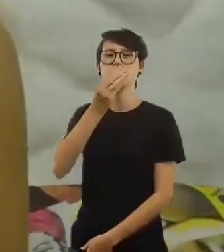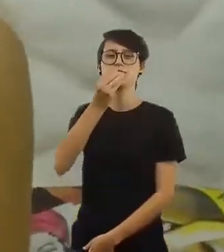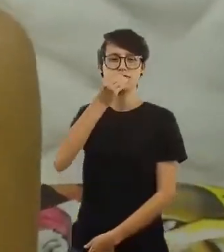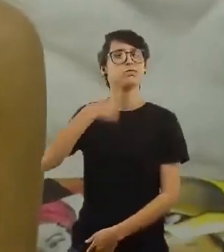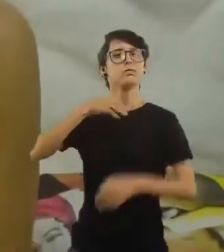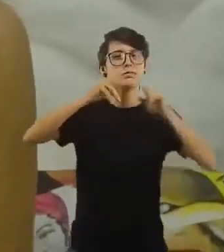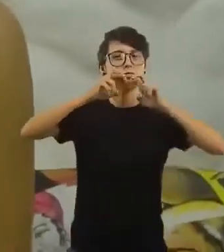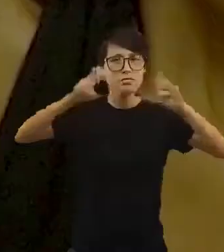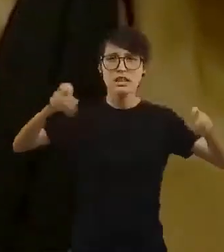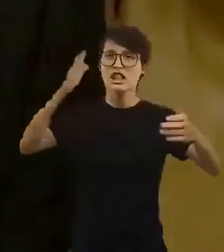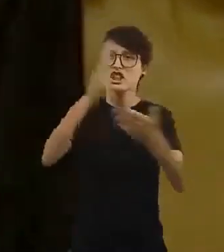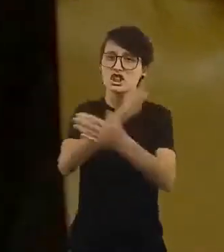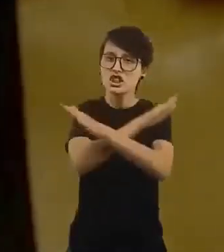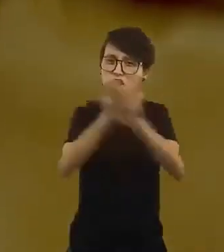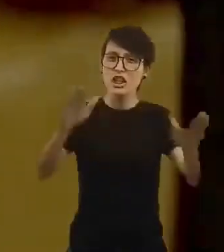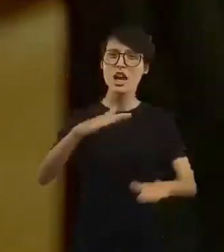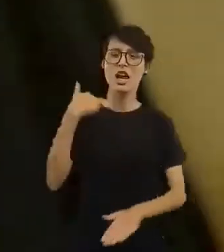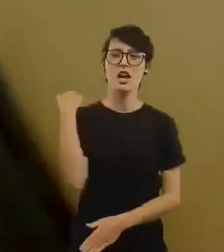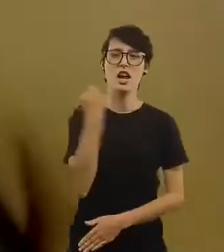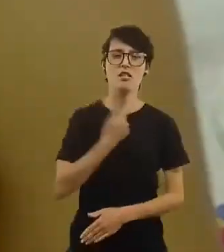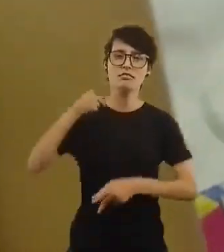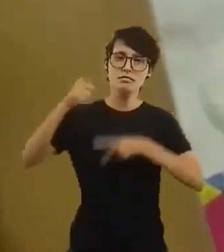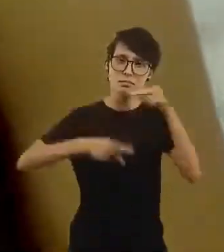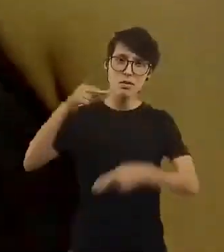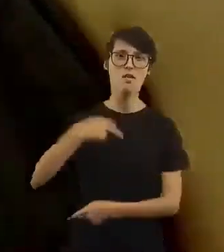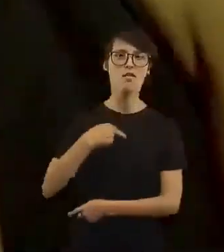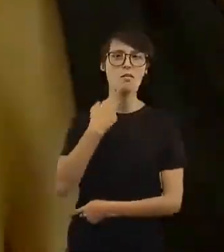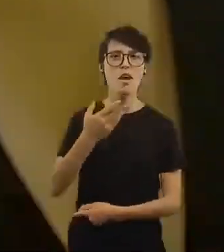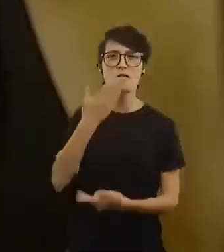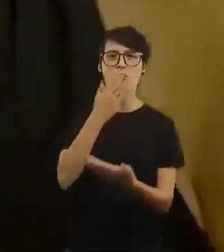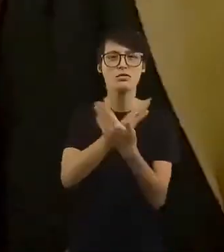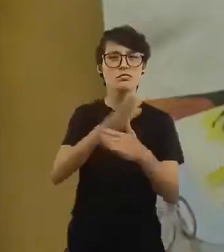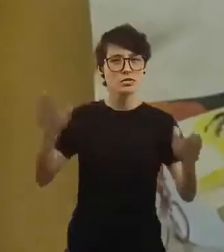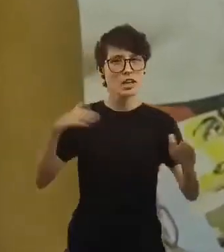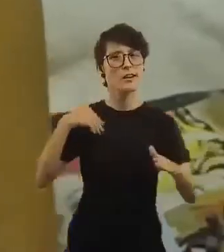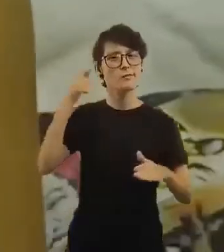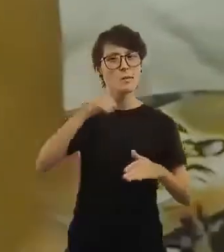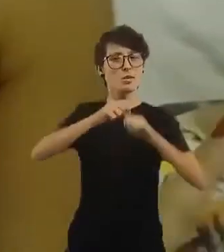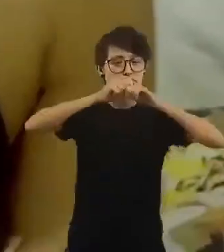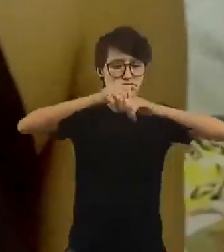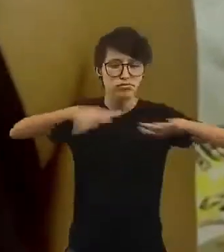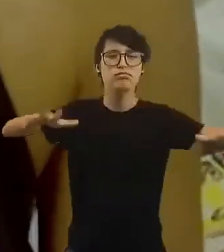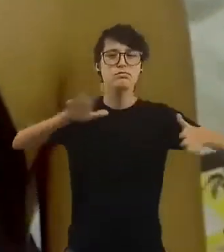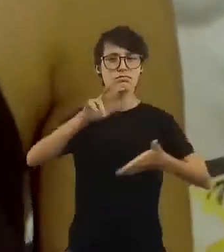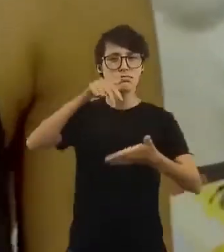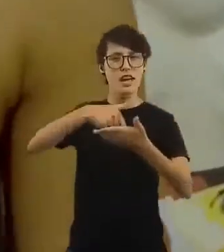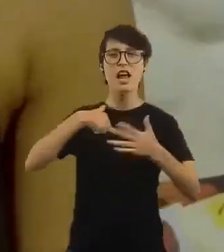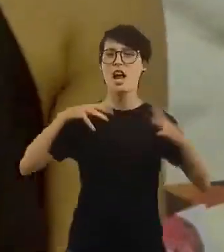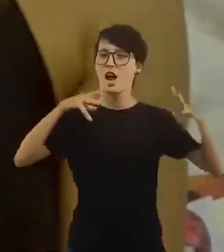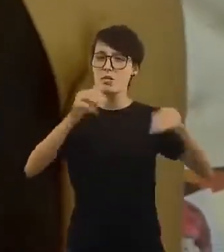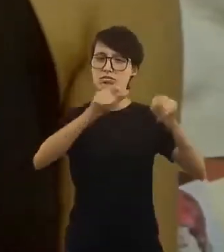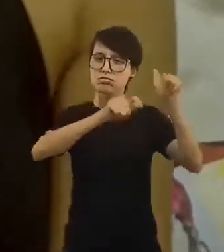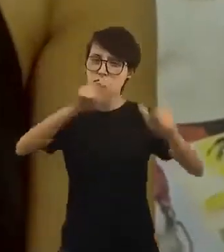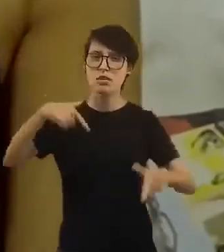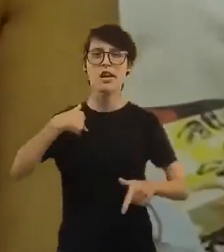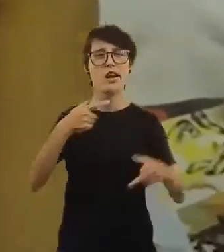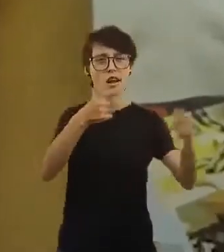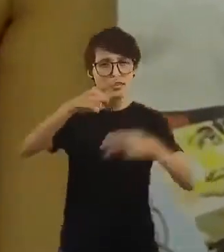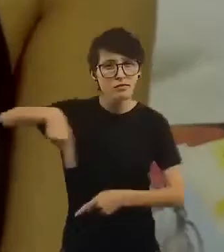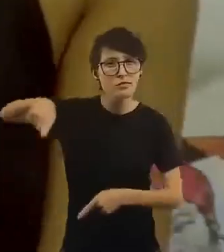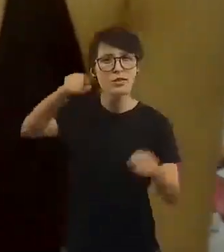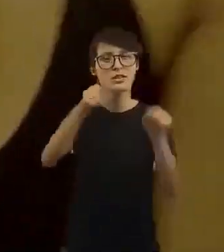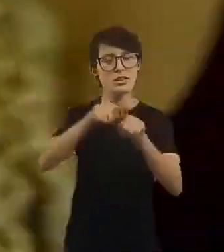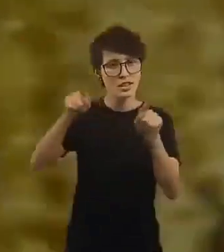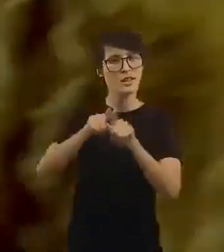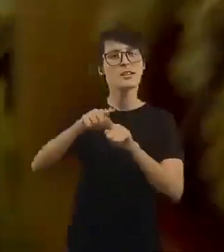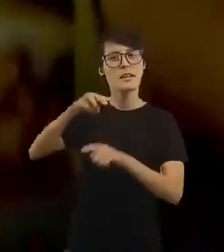Parem de nos matar. Que a minha voz não seja calada e sim fortalecida. Por mim e por todos nós, eu convido Mercê Souza pra